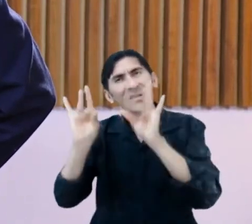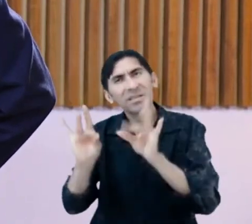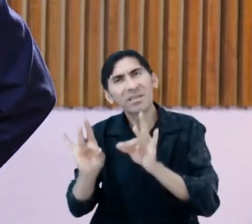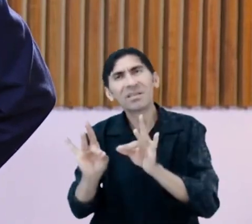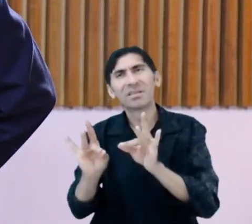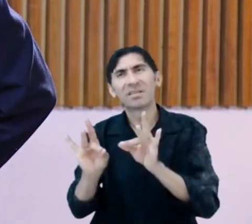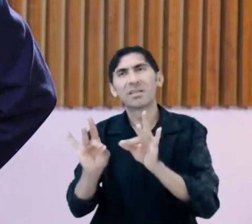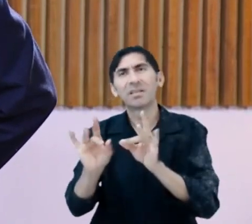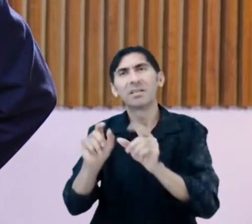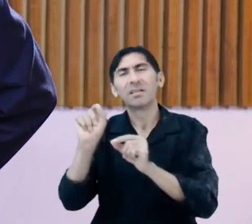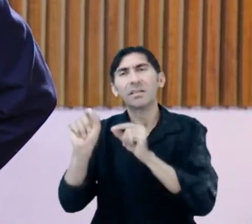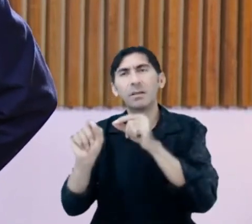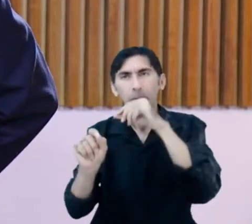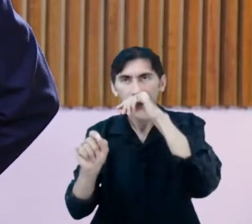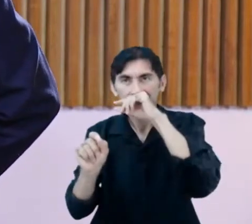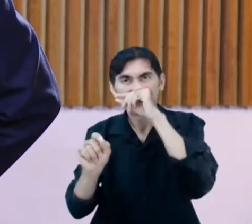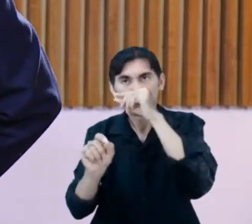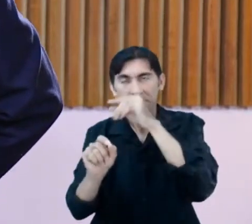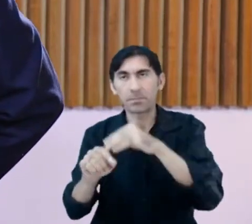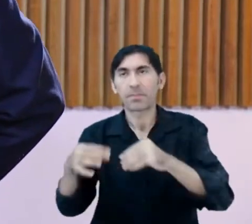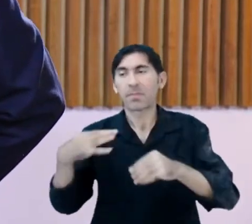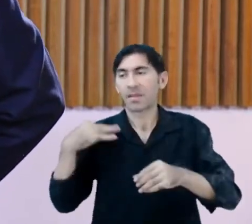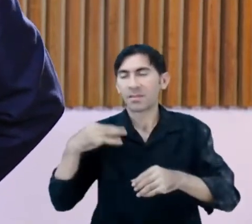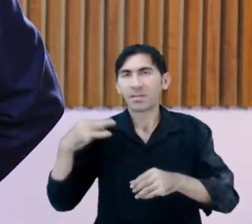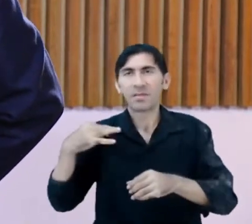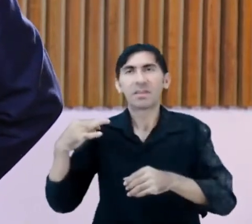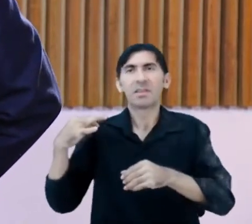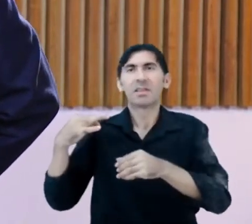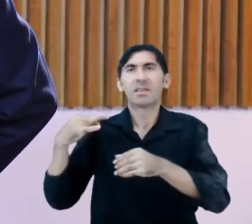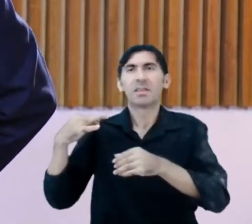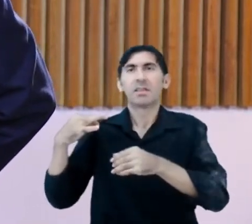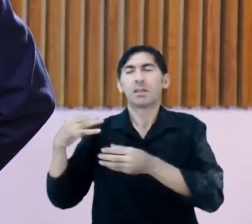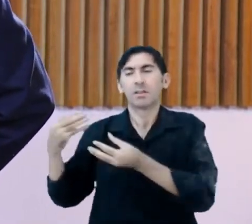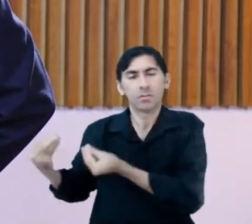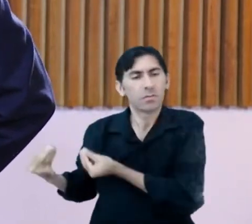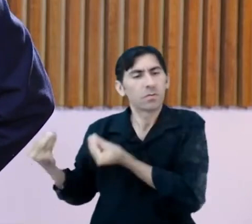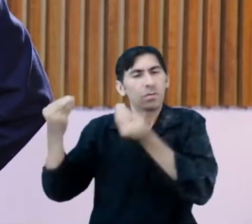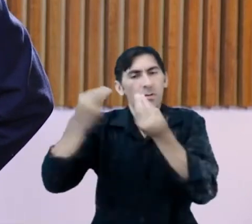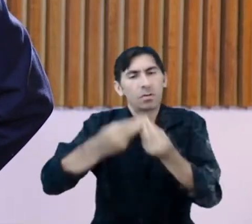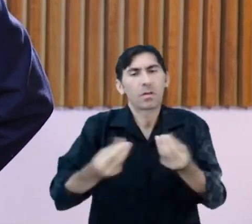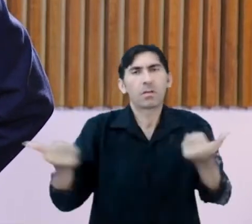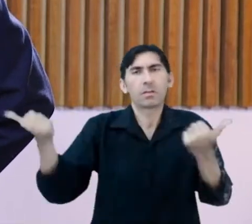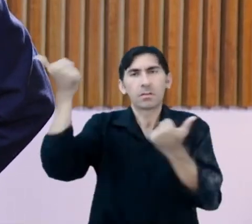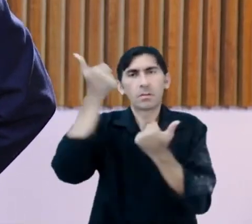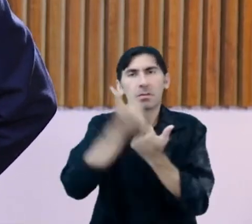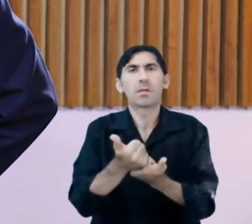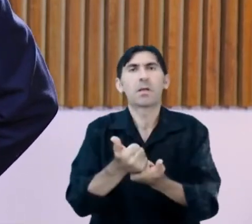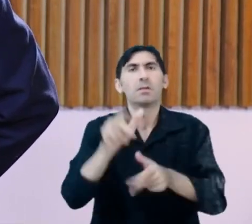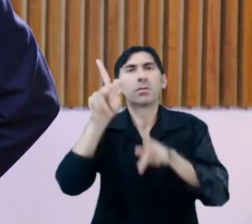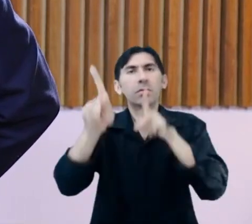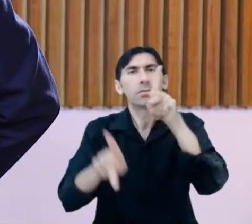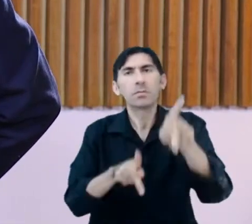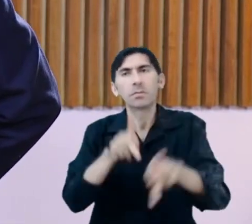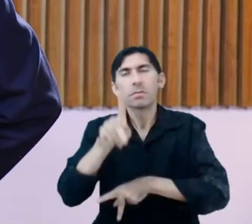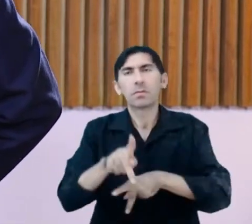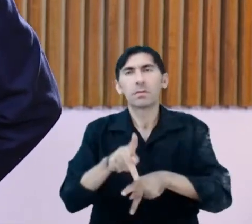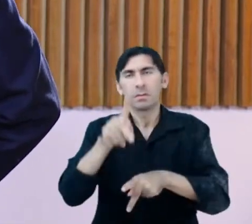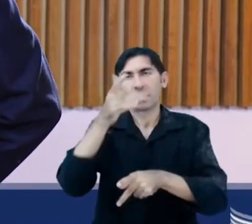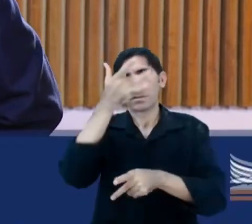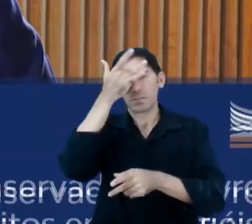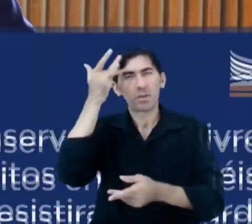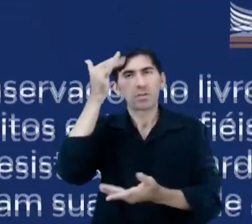diz assim, as vestes imaculadas da justiça de Cristo são postas sobre os fiéis, tentados filhos de